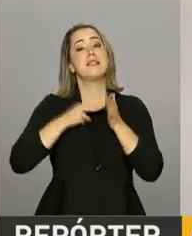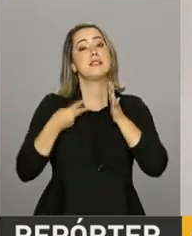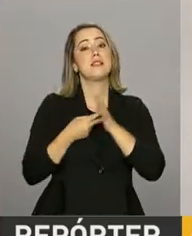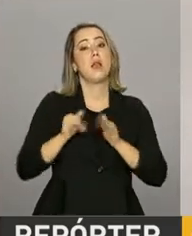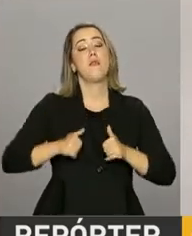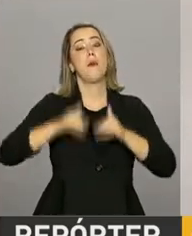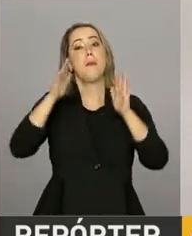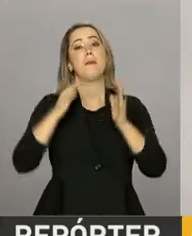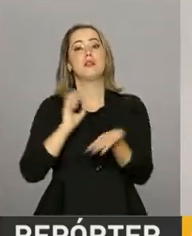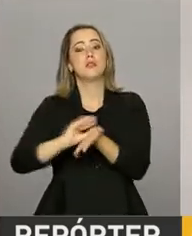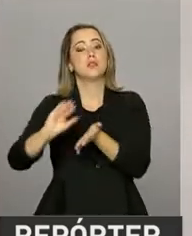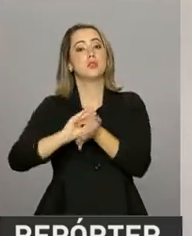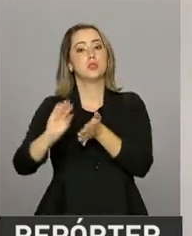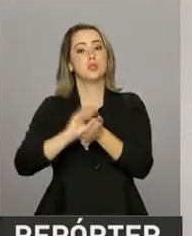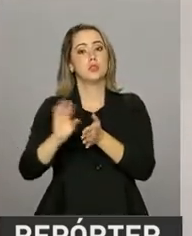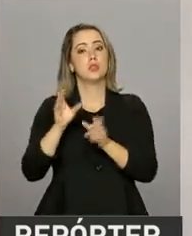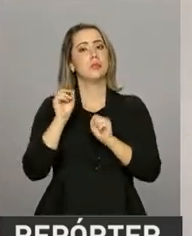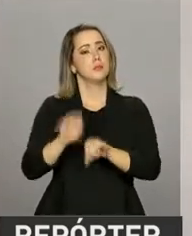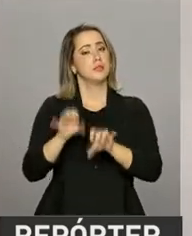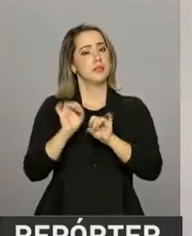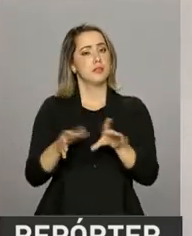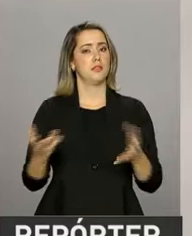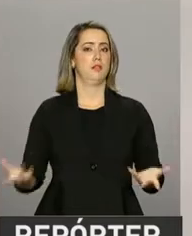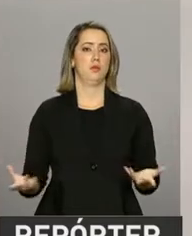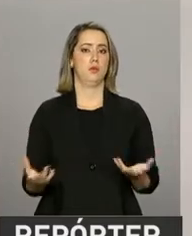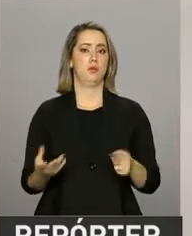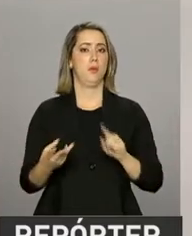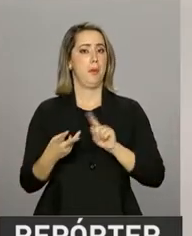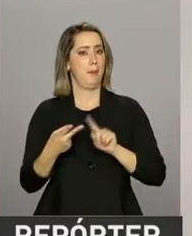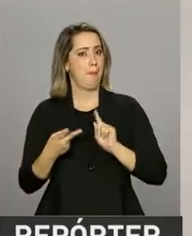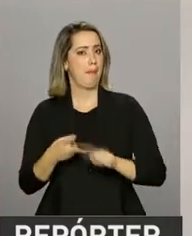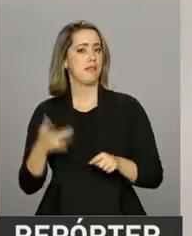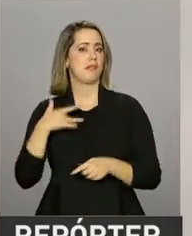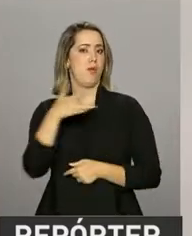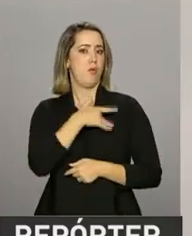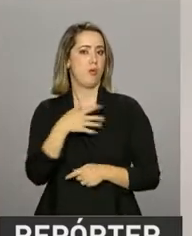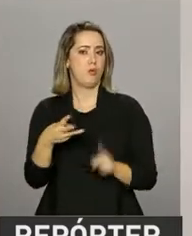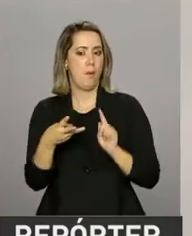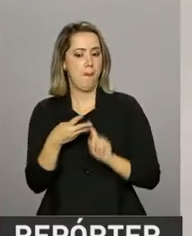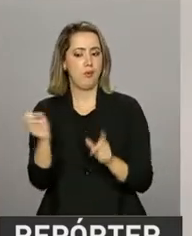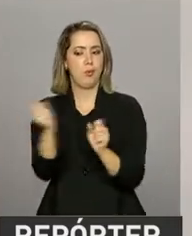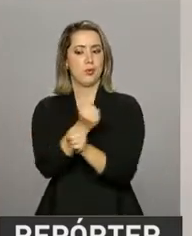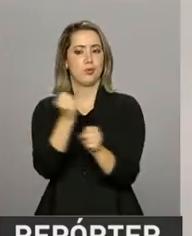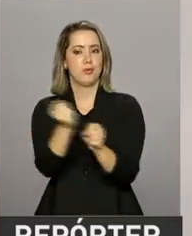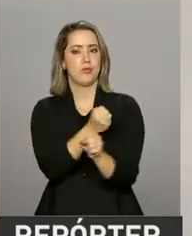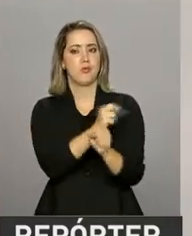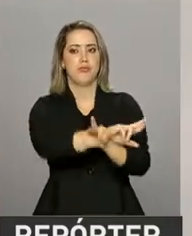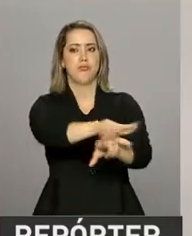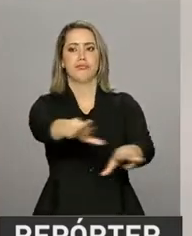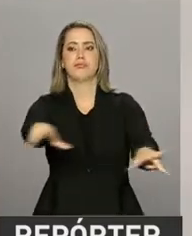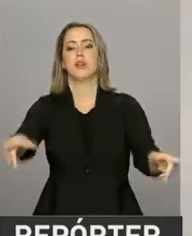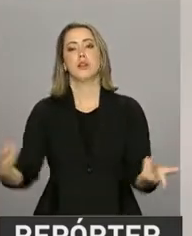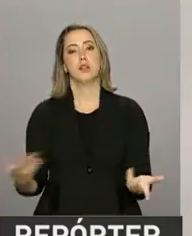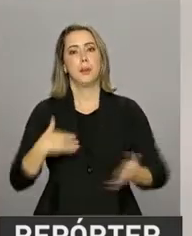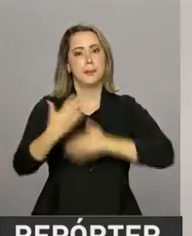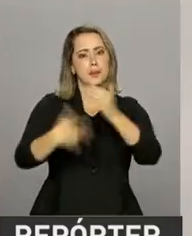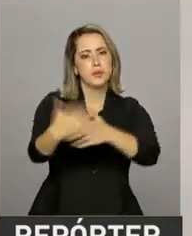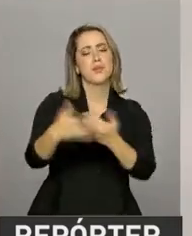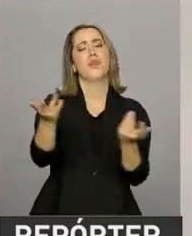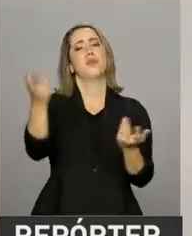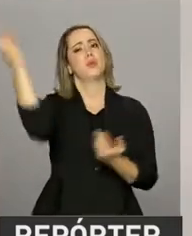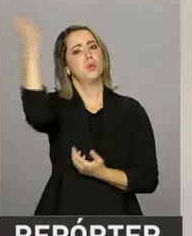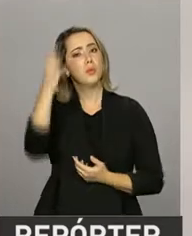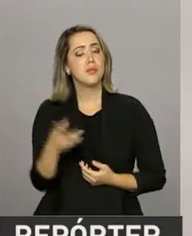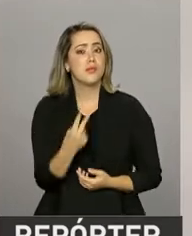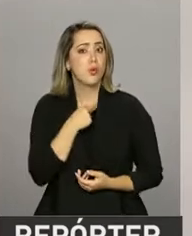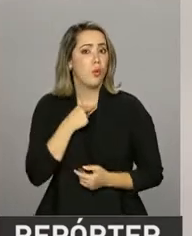recursos para a educação para a saúde para infraestrutura para o desenvolvimento do brasil que